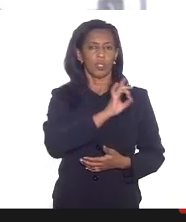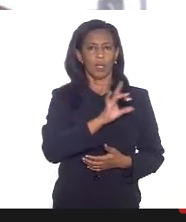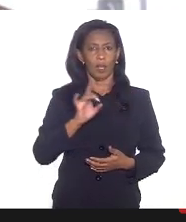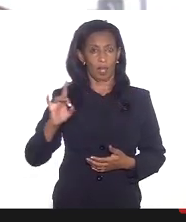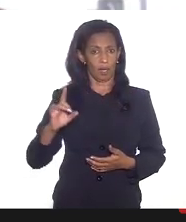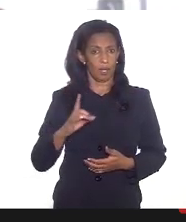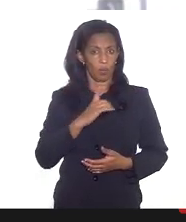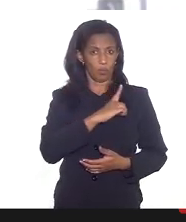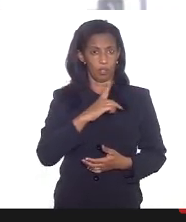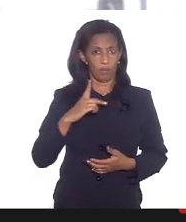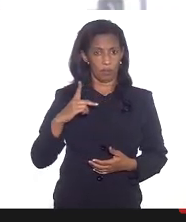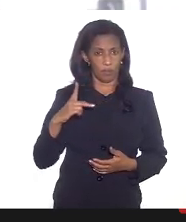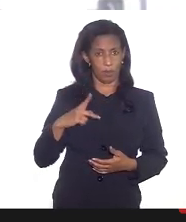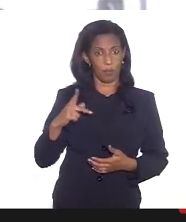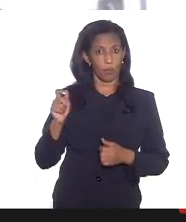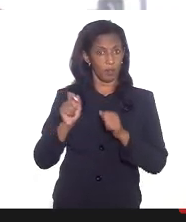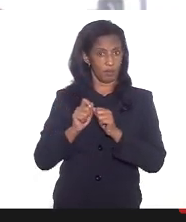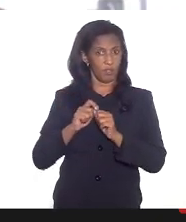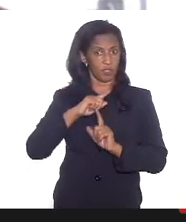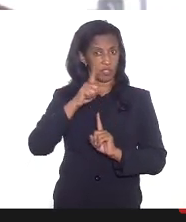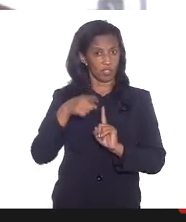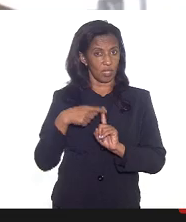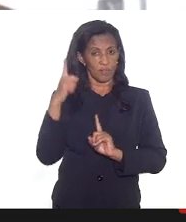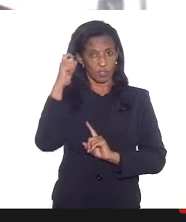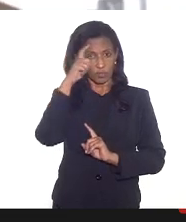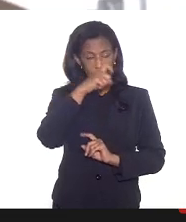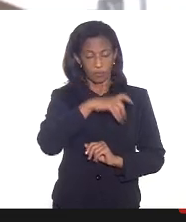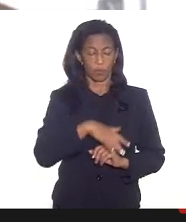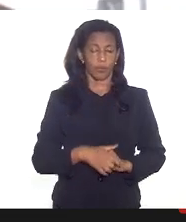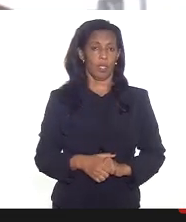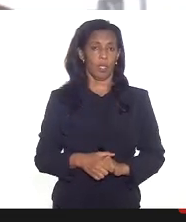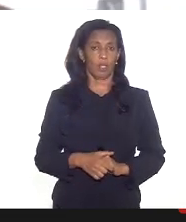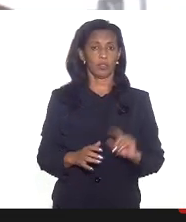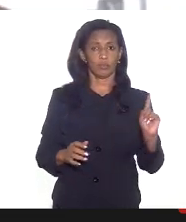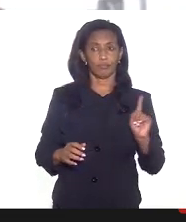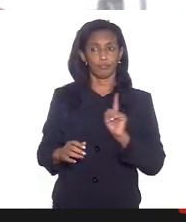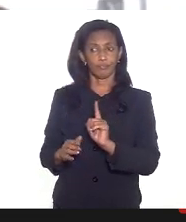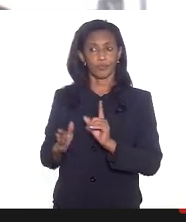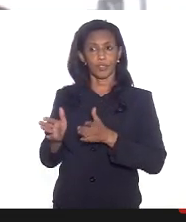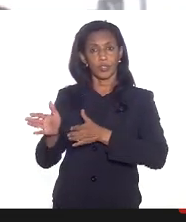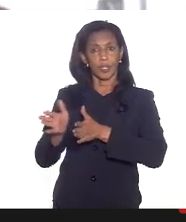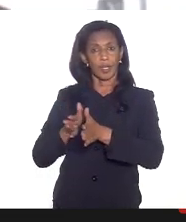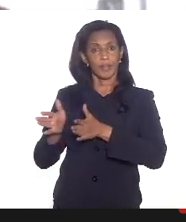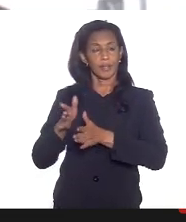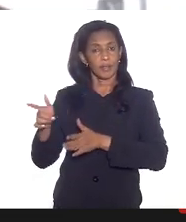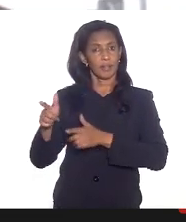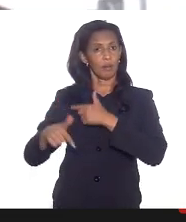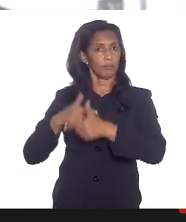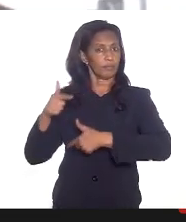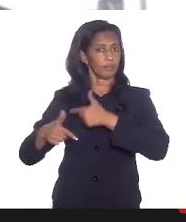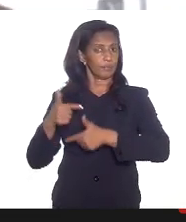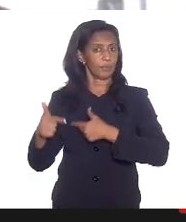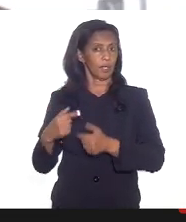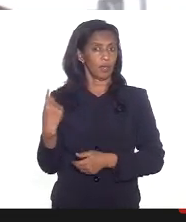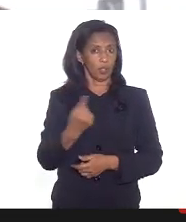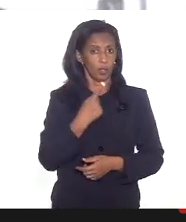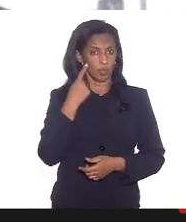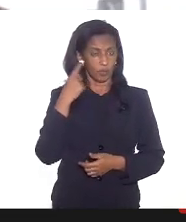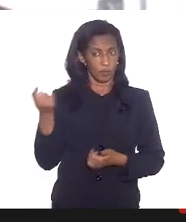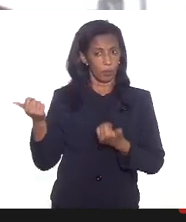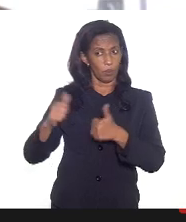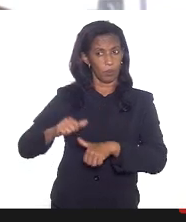fazer essa cirurgia fez das Gestantes que tiveram dificuldades de acessar esse serviço é lógico